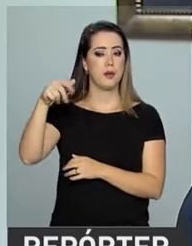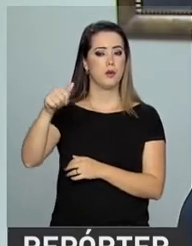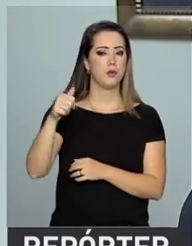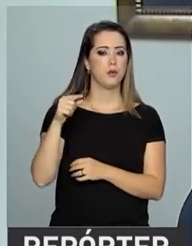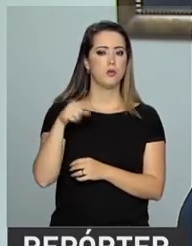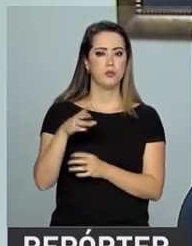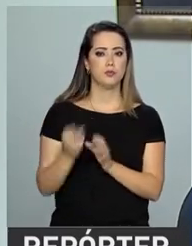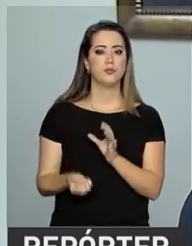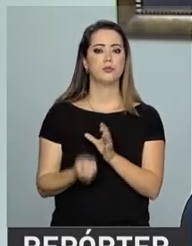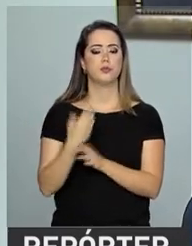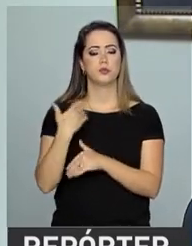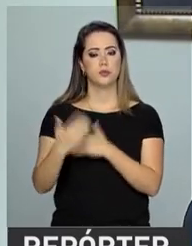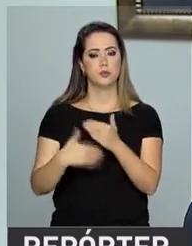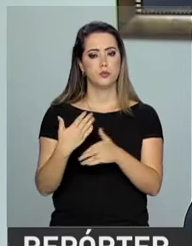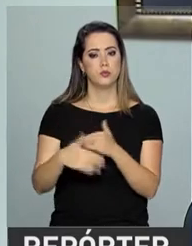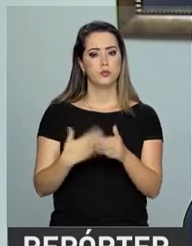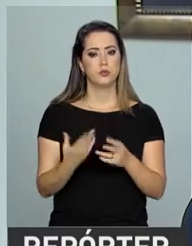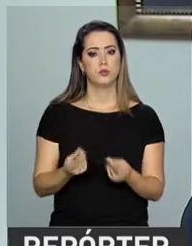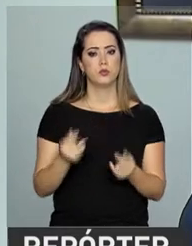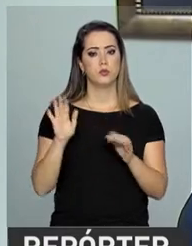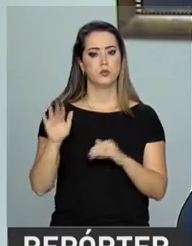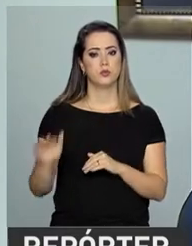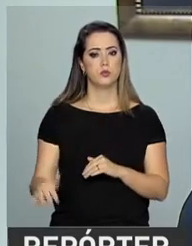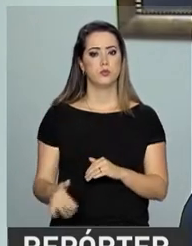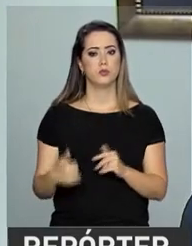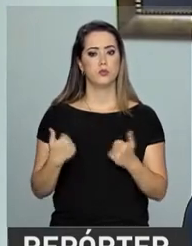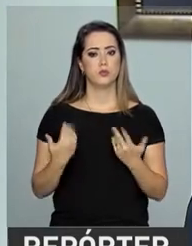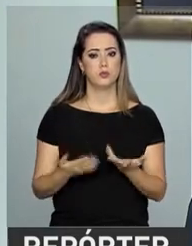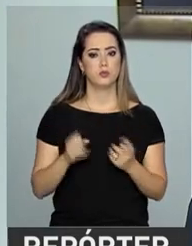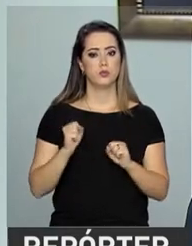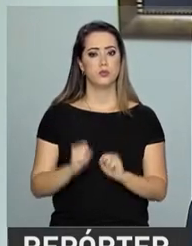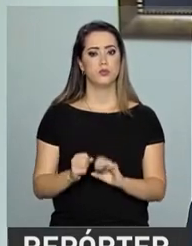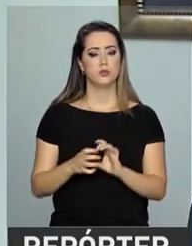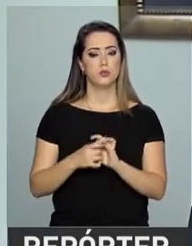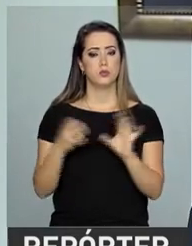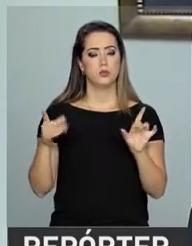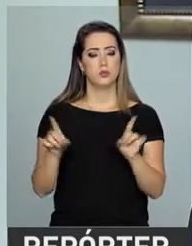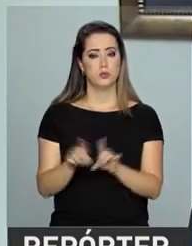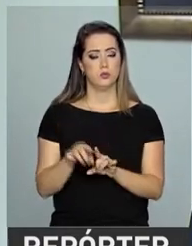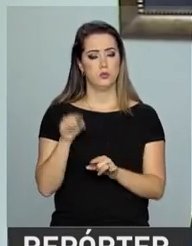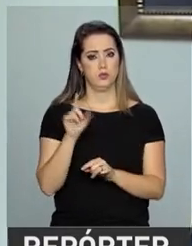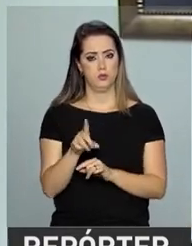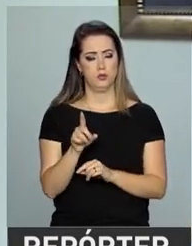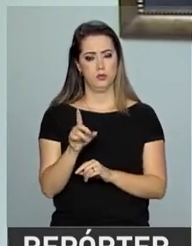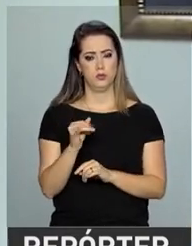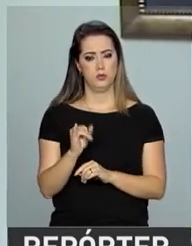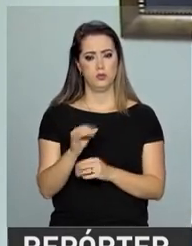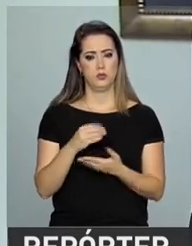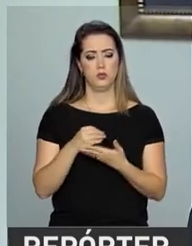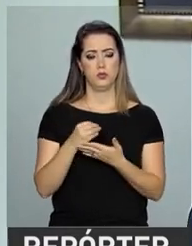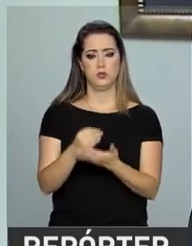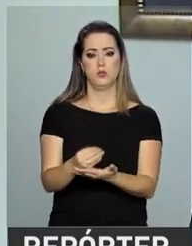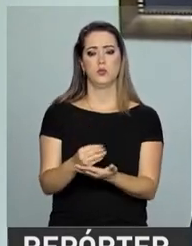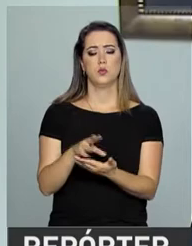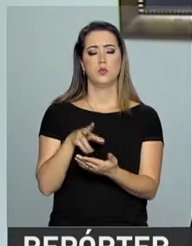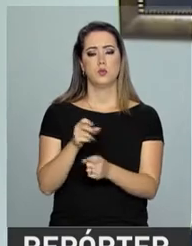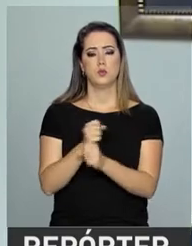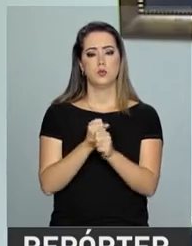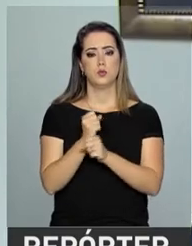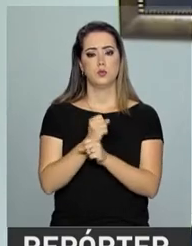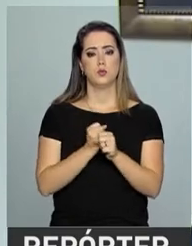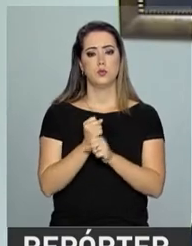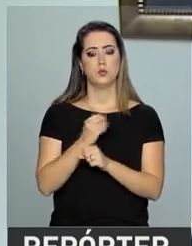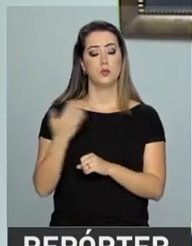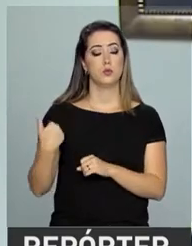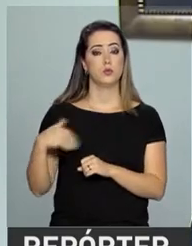mais energia ea um preço mais barato ela vai permitir que é se coloque por ano mais de